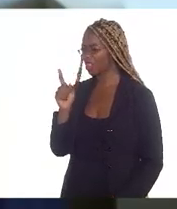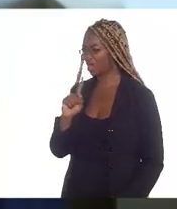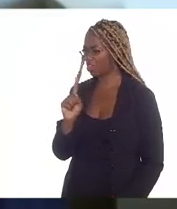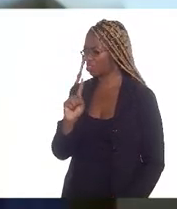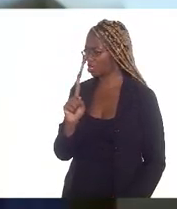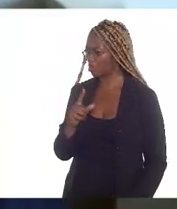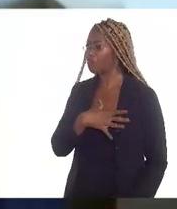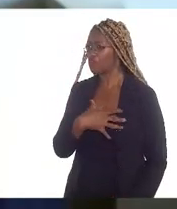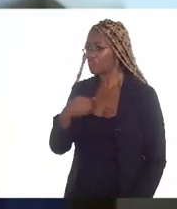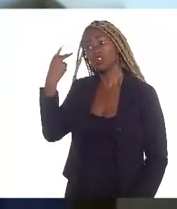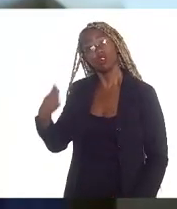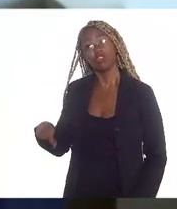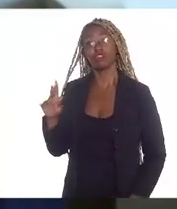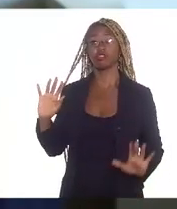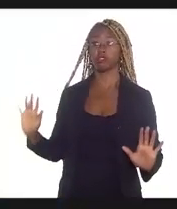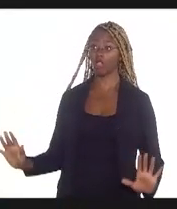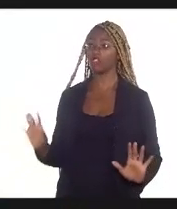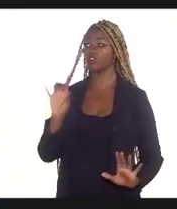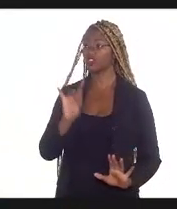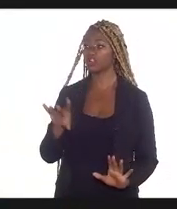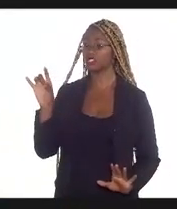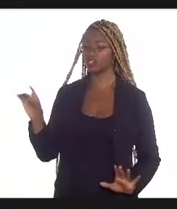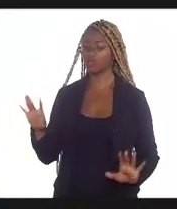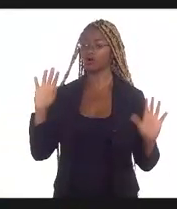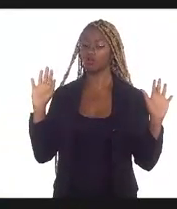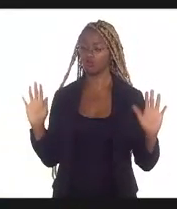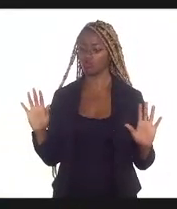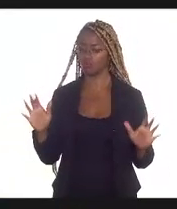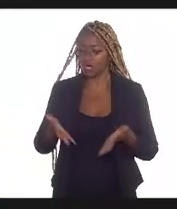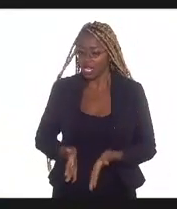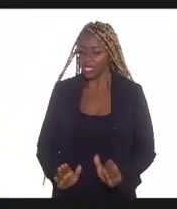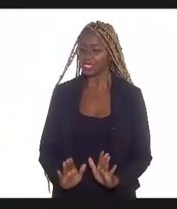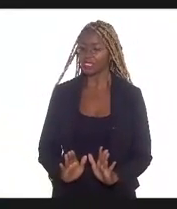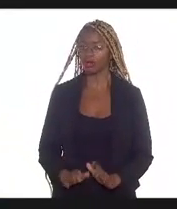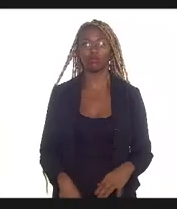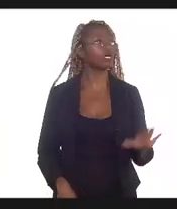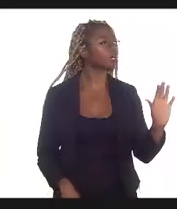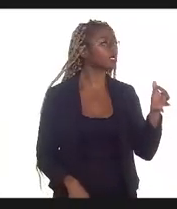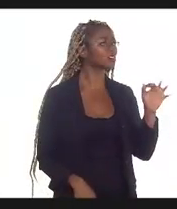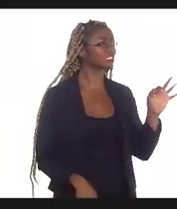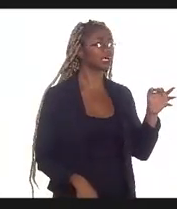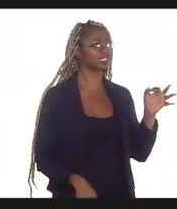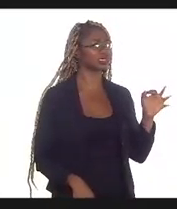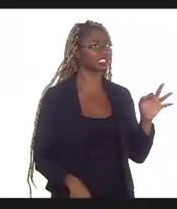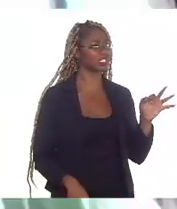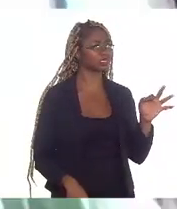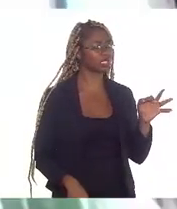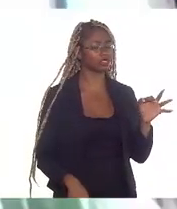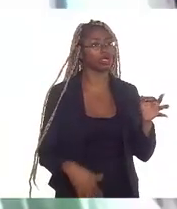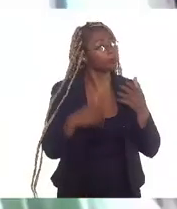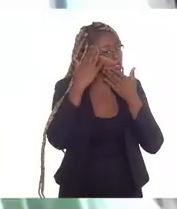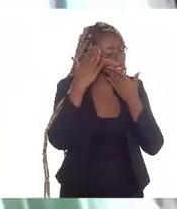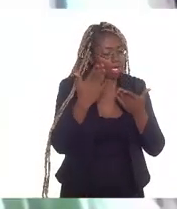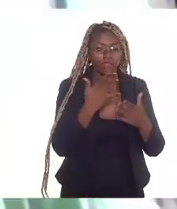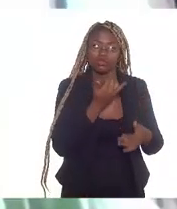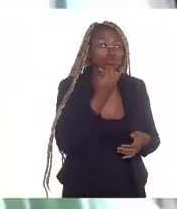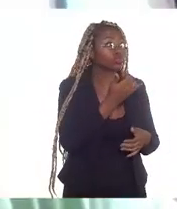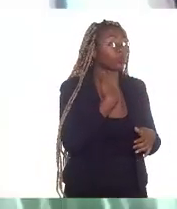Filho não adotado, não. Filho dele, um de cada um. Filho dele nasceu. Tem razão. Não é adotado, filho. Obrigado, Luiz